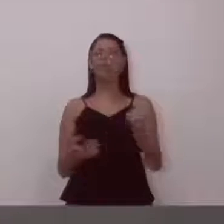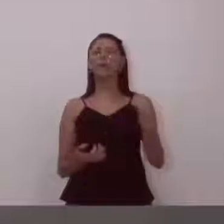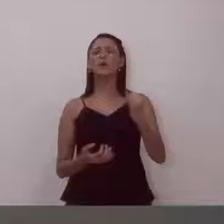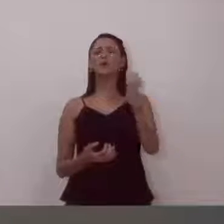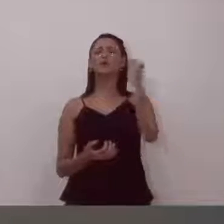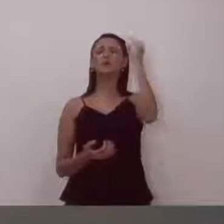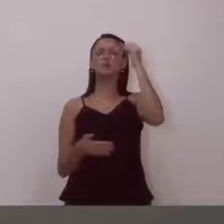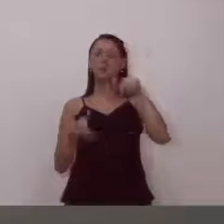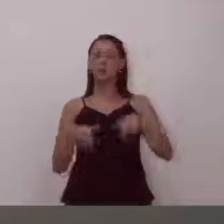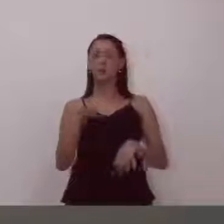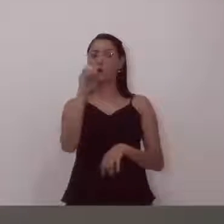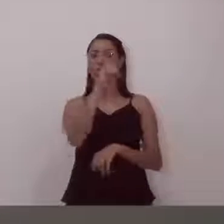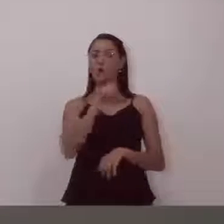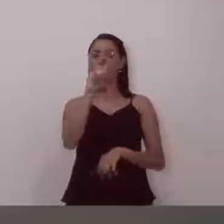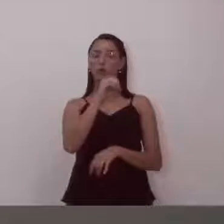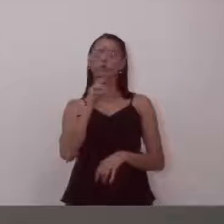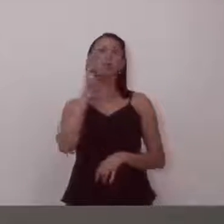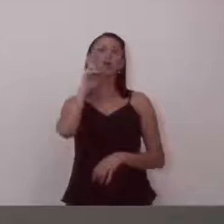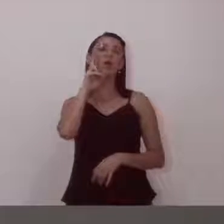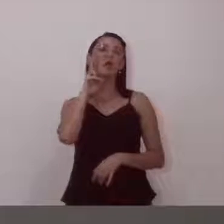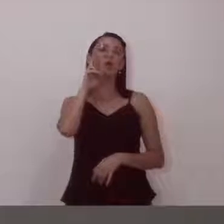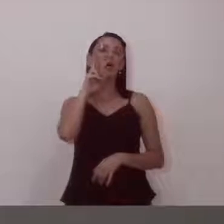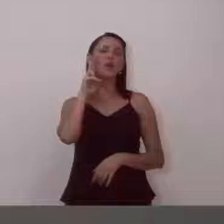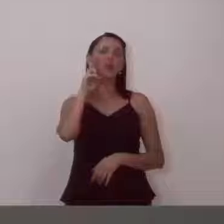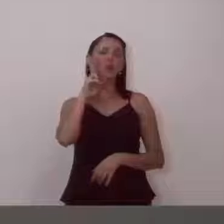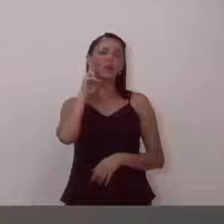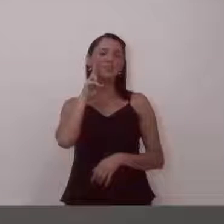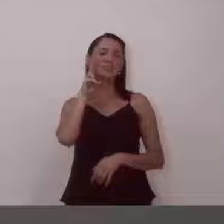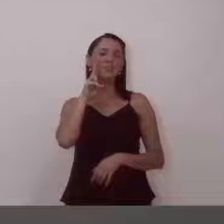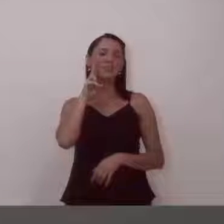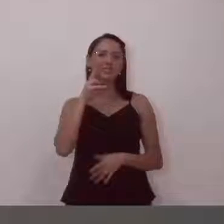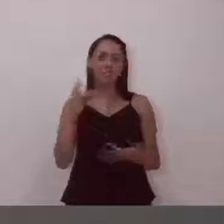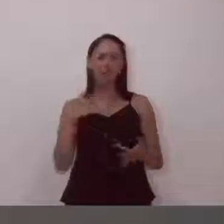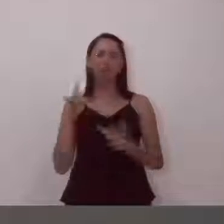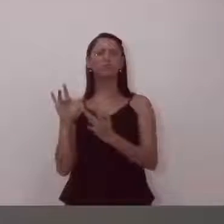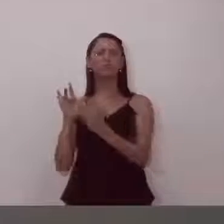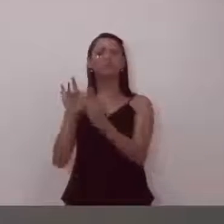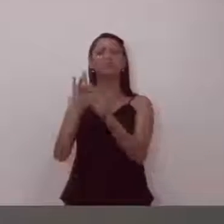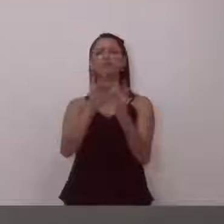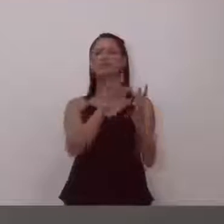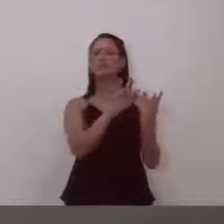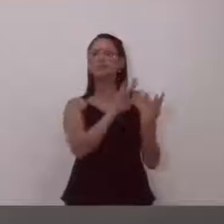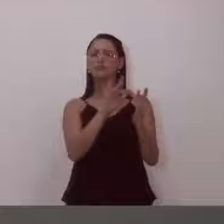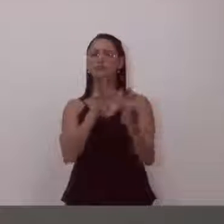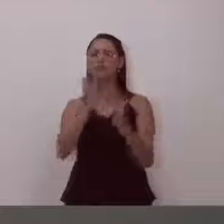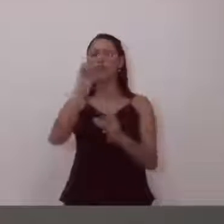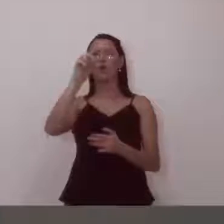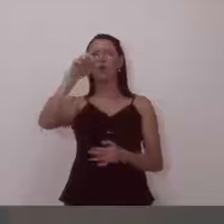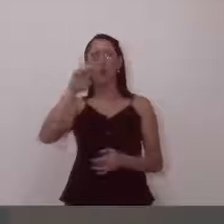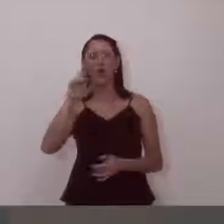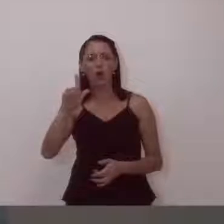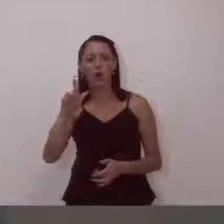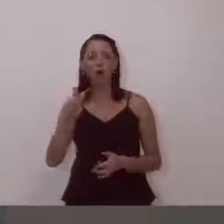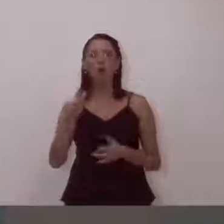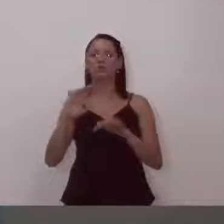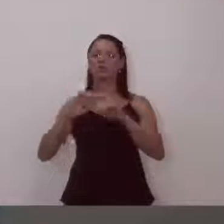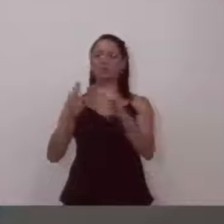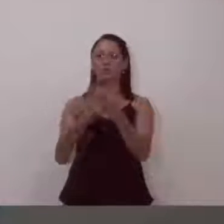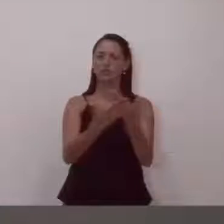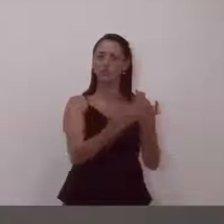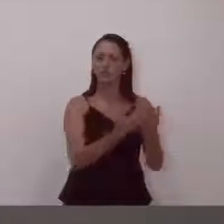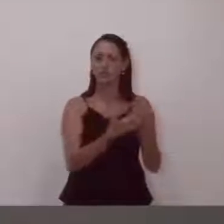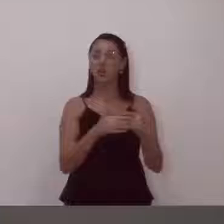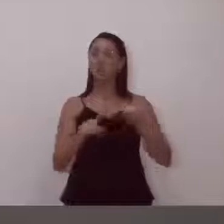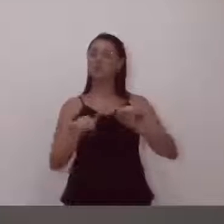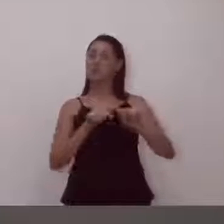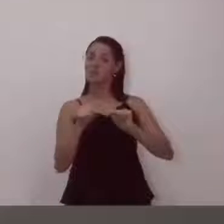mês de outubro, como o Outubro Rosa. Eu fiz alguns contatos com algumas instituições, algumas ONGs, então alguns trabalhos estão em andamento, para que a